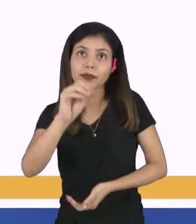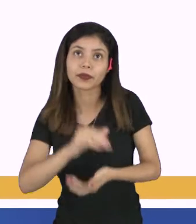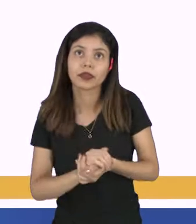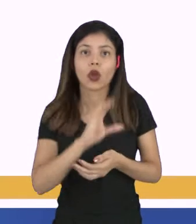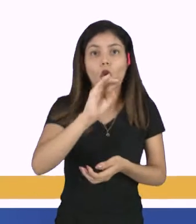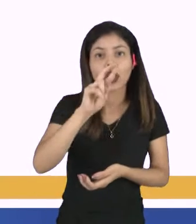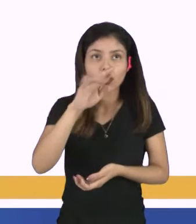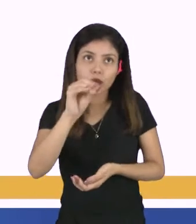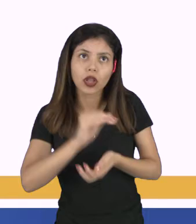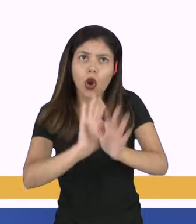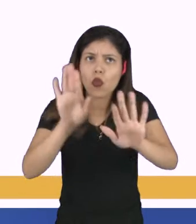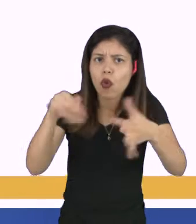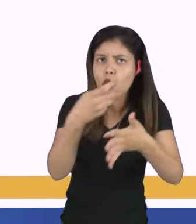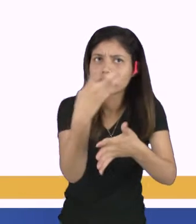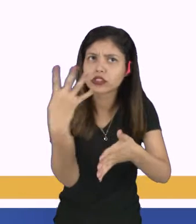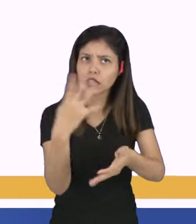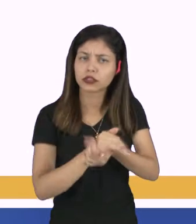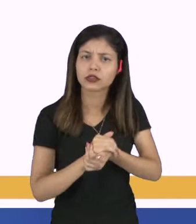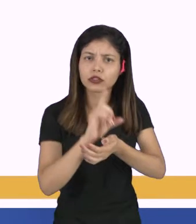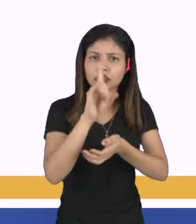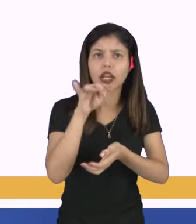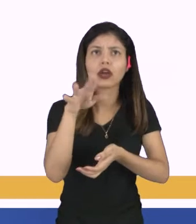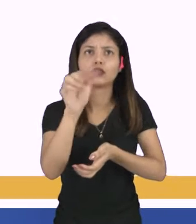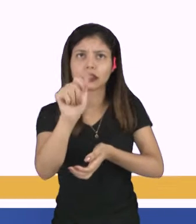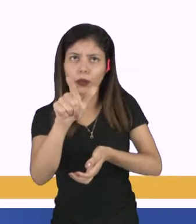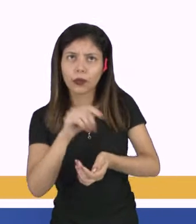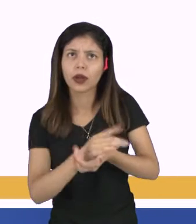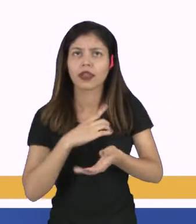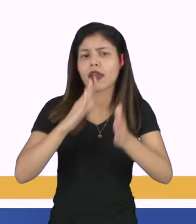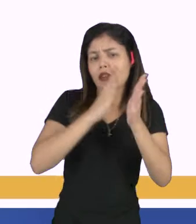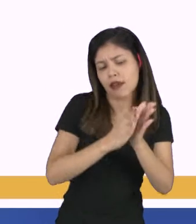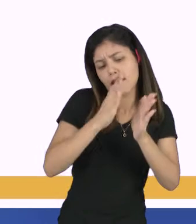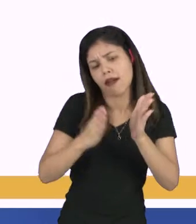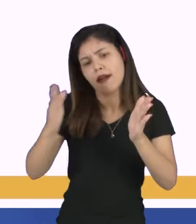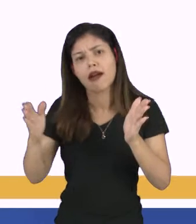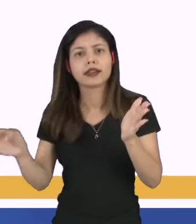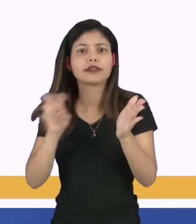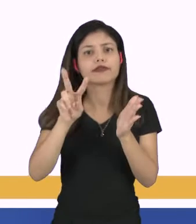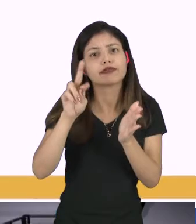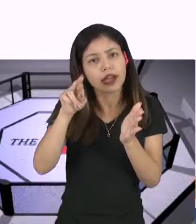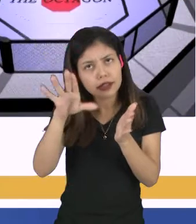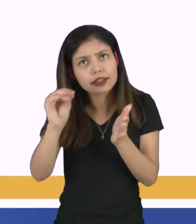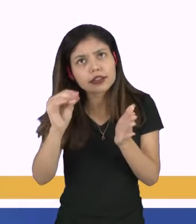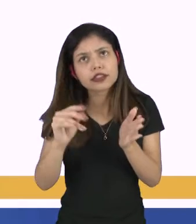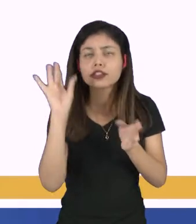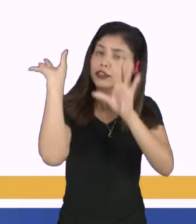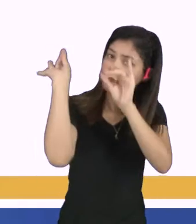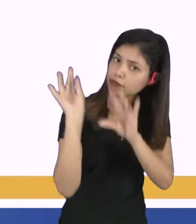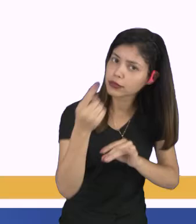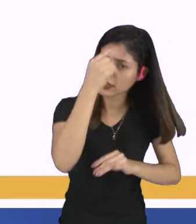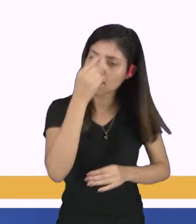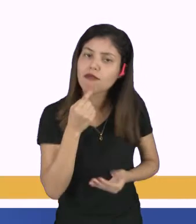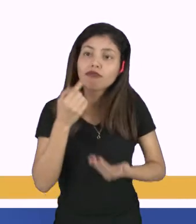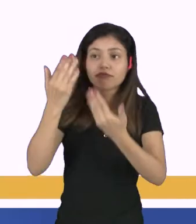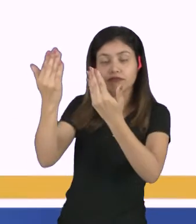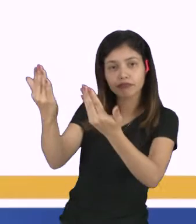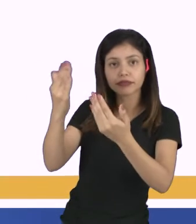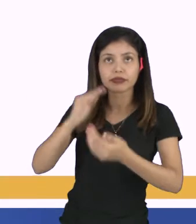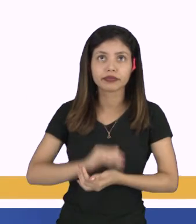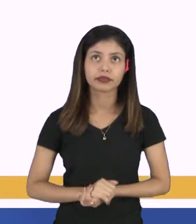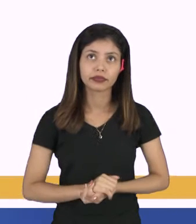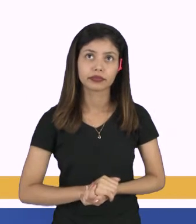octógono. Qual a quantidade de diagonais que partem de cada vértice desse polígono, né? Então aqui nós